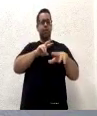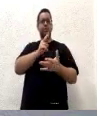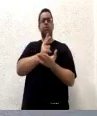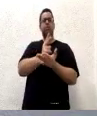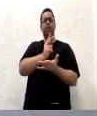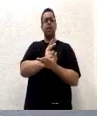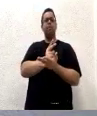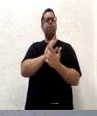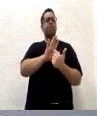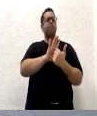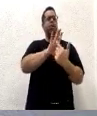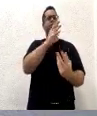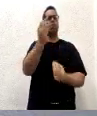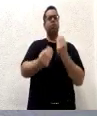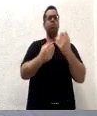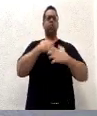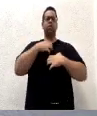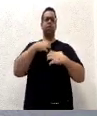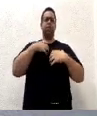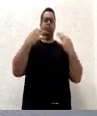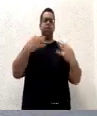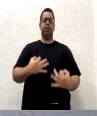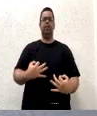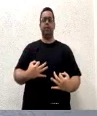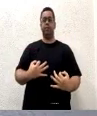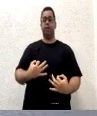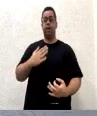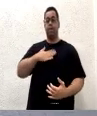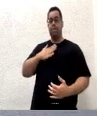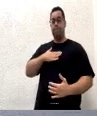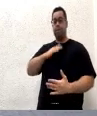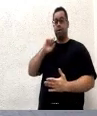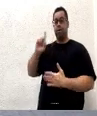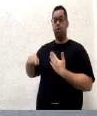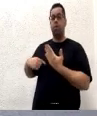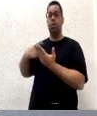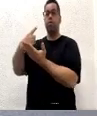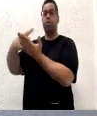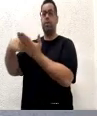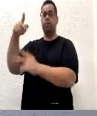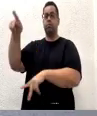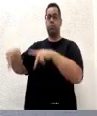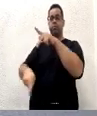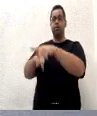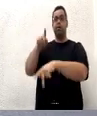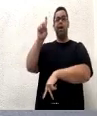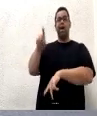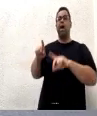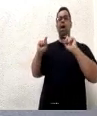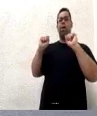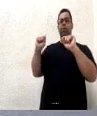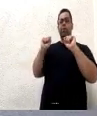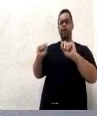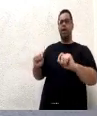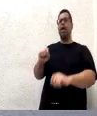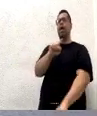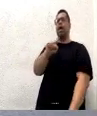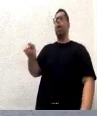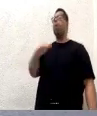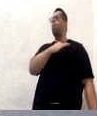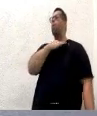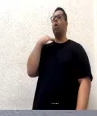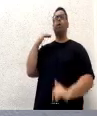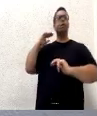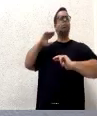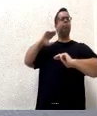porque o nosso grande compromisso com a população é não deixar ninguém morrer por dengue. Acho